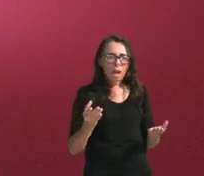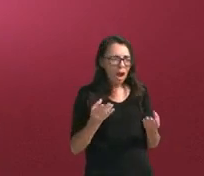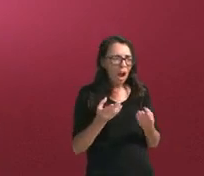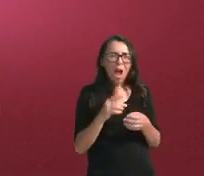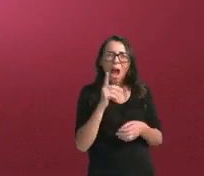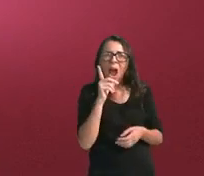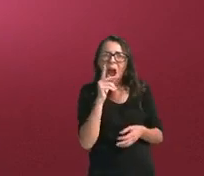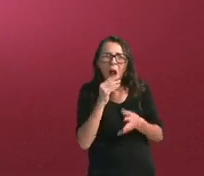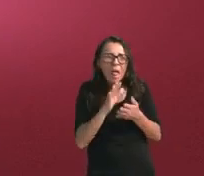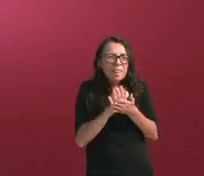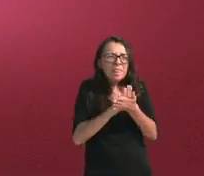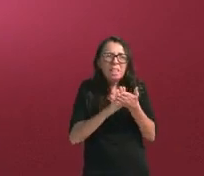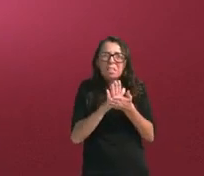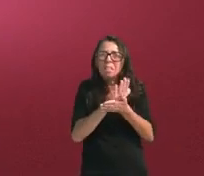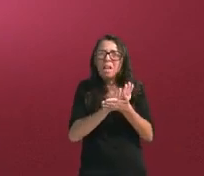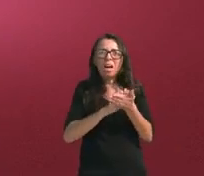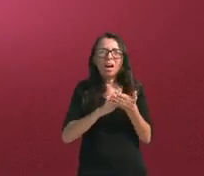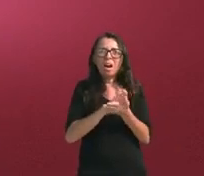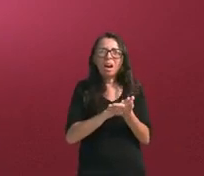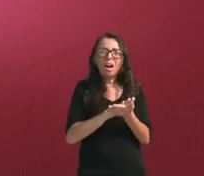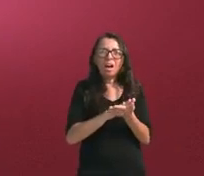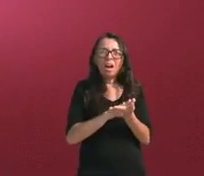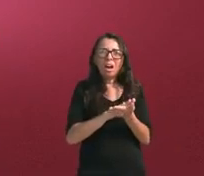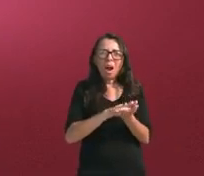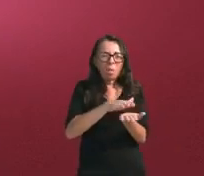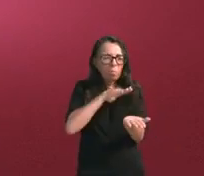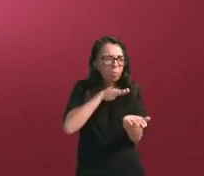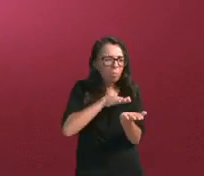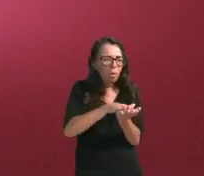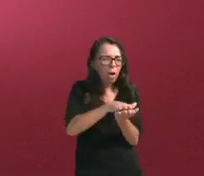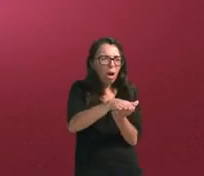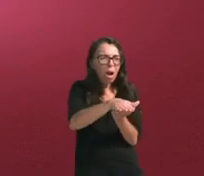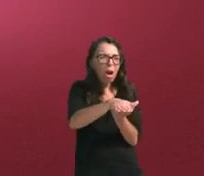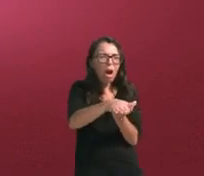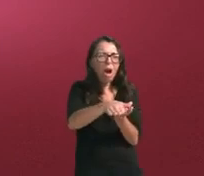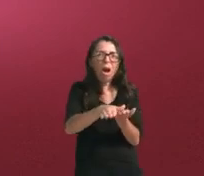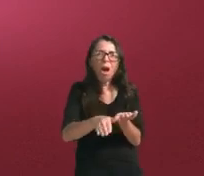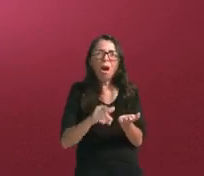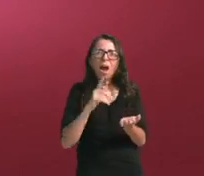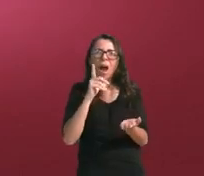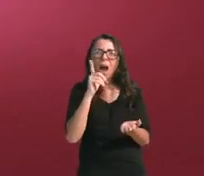Mas Deus tinha um propósito de libertação total do povo.